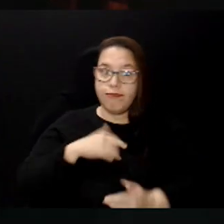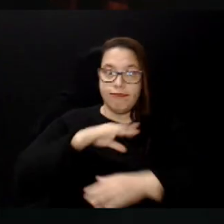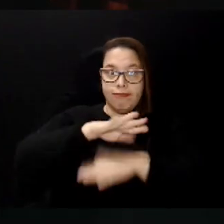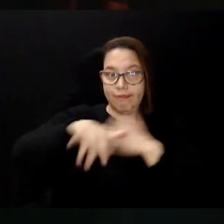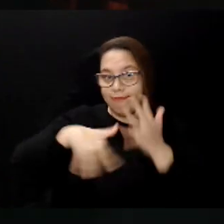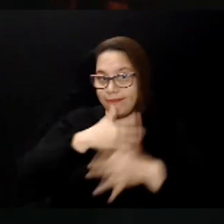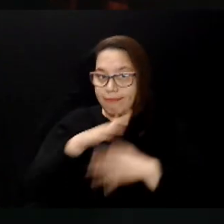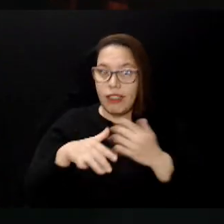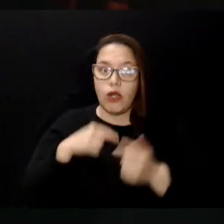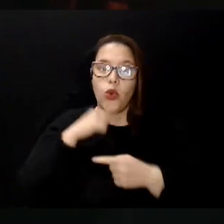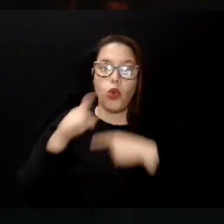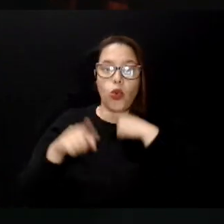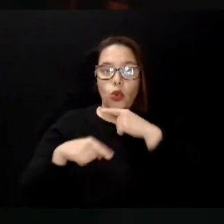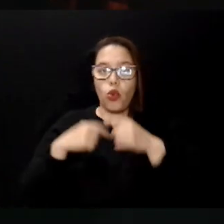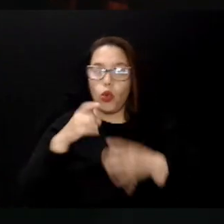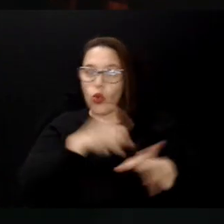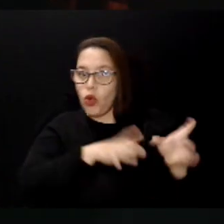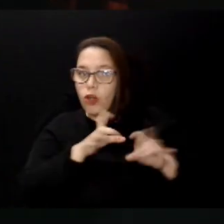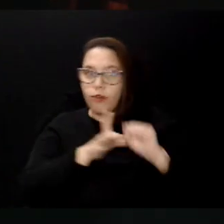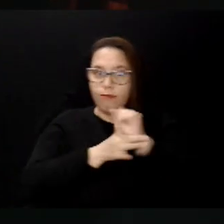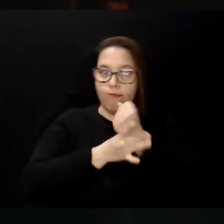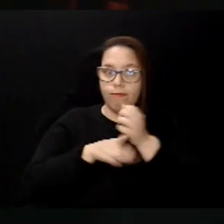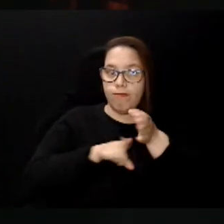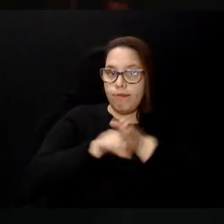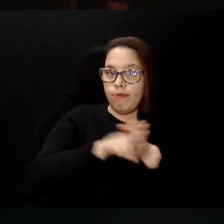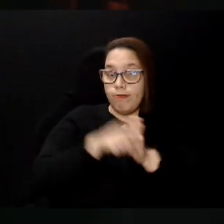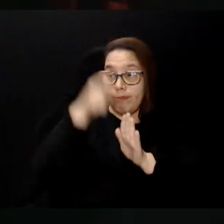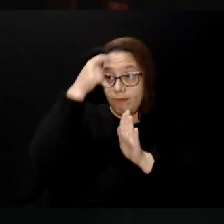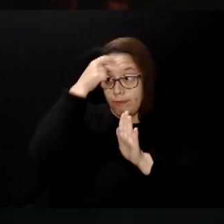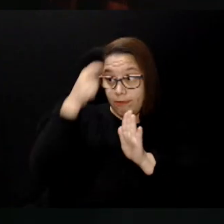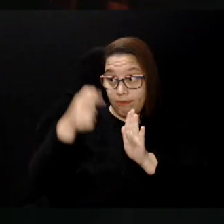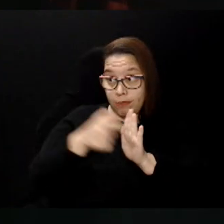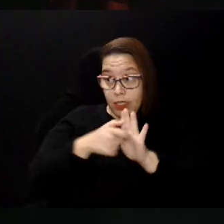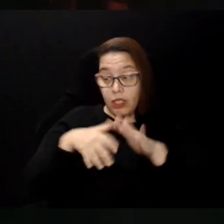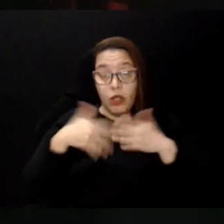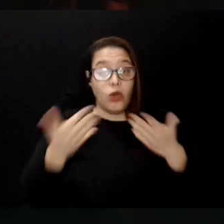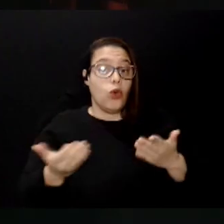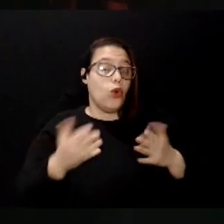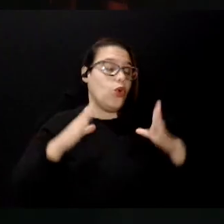ou insegurança em pergunta para IA? Então, a zona de conforto e